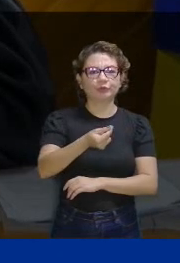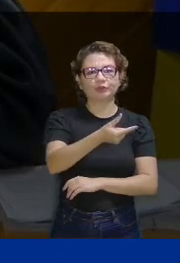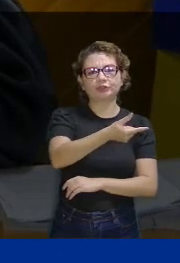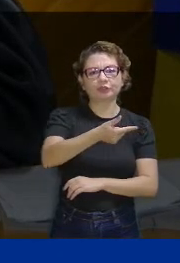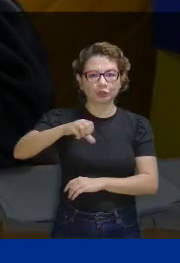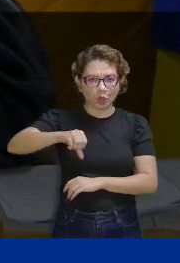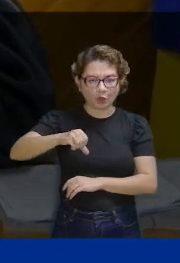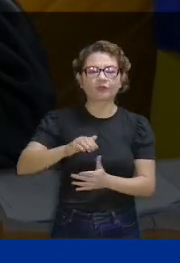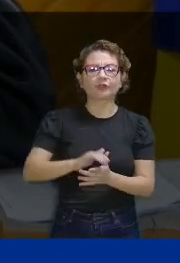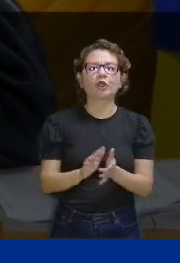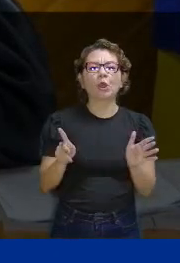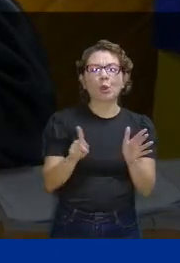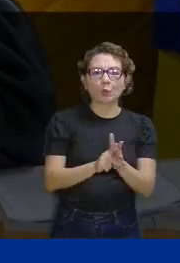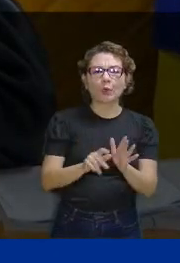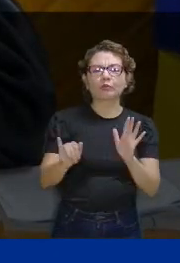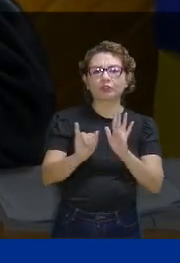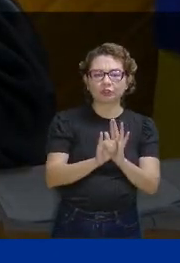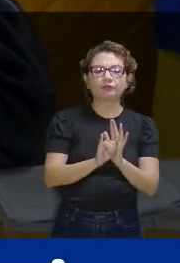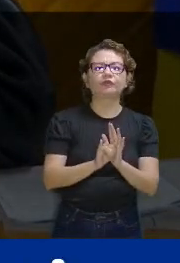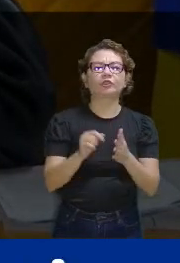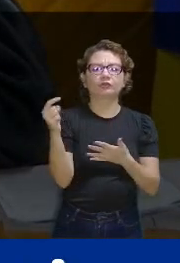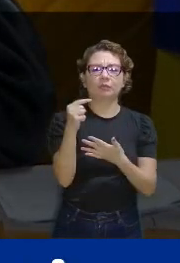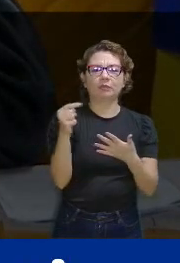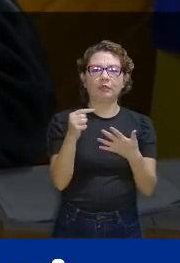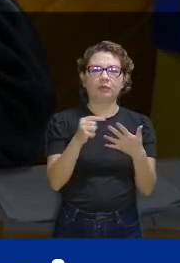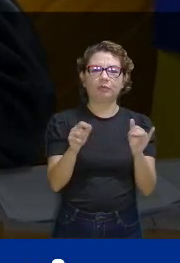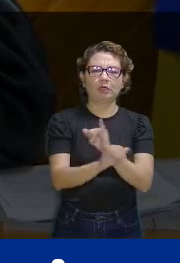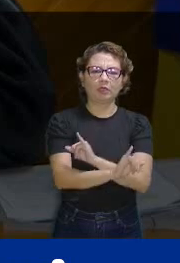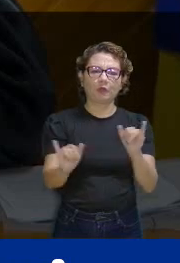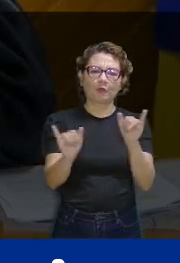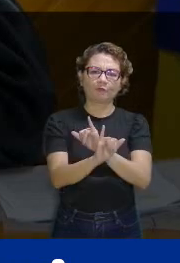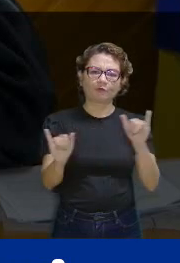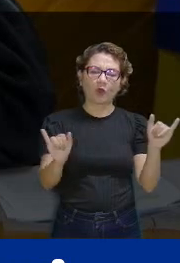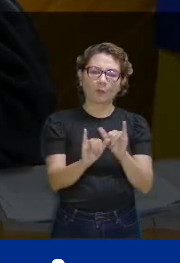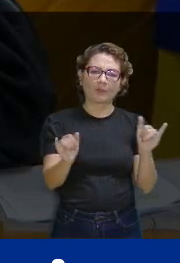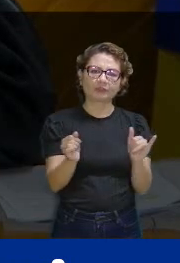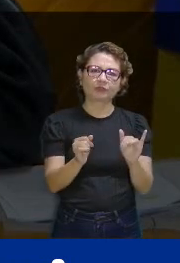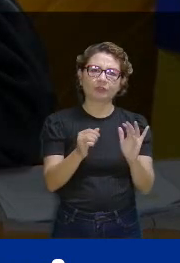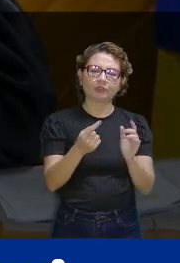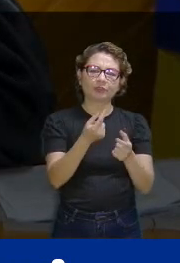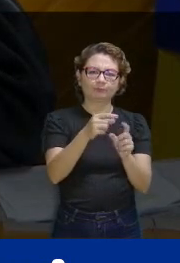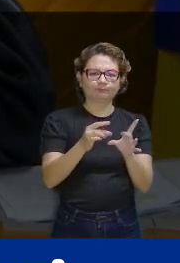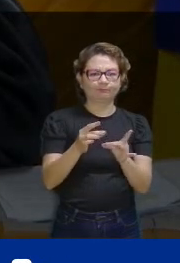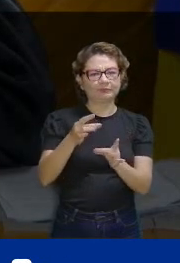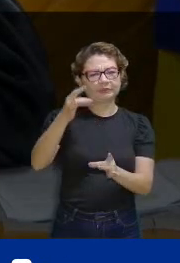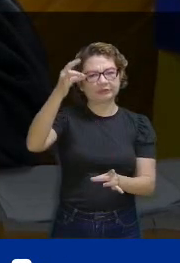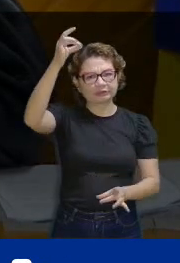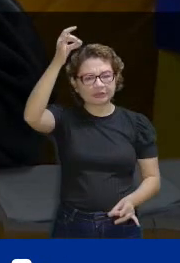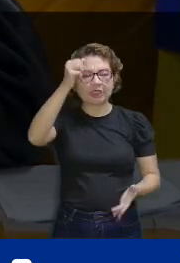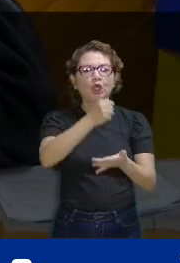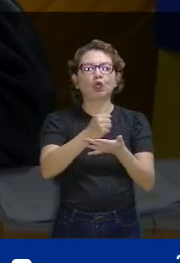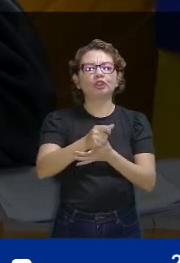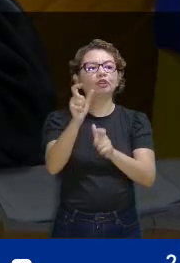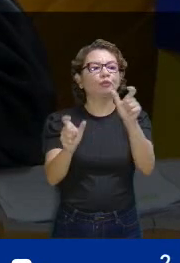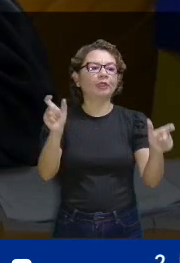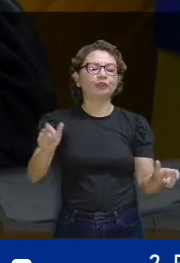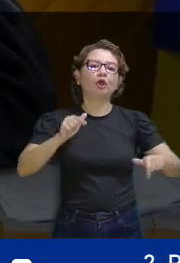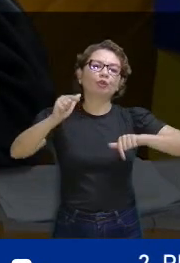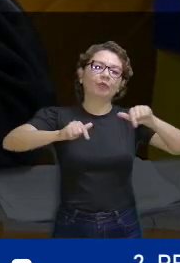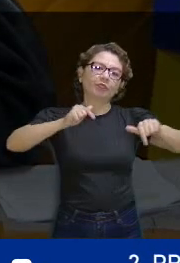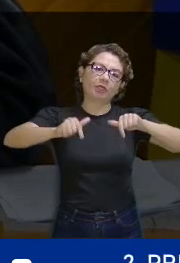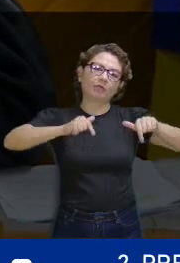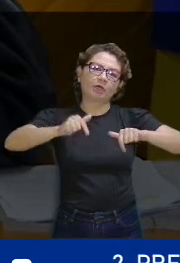23.607/2019, com a identificação dos elementos informativos das despesas com a contratação de pessoal para prestar serviços